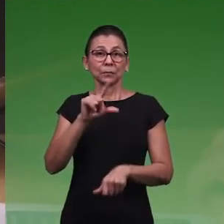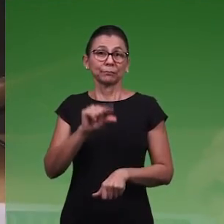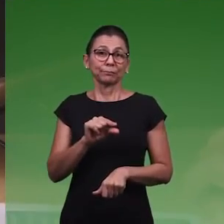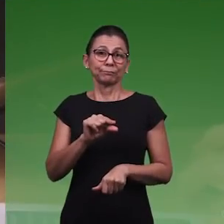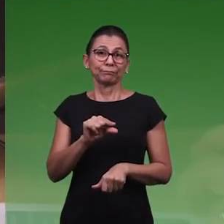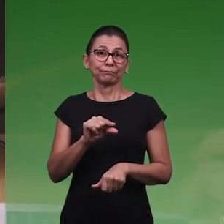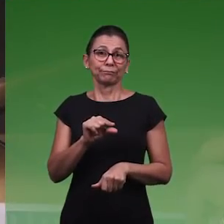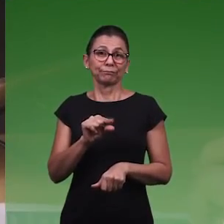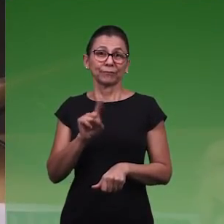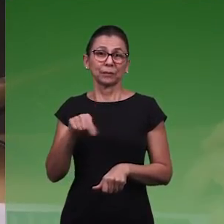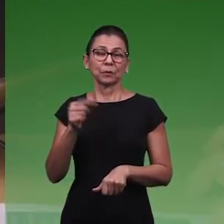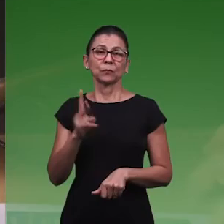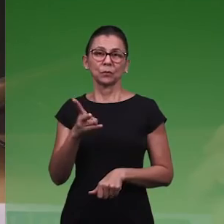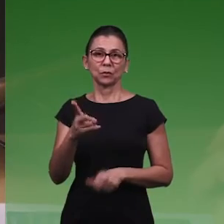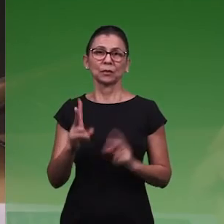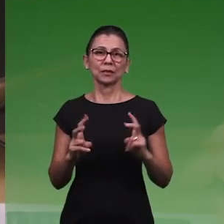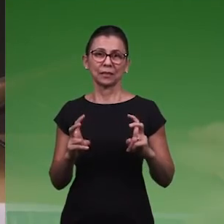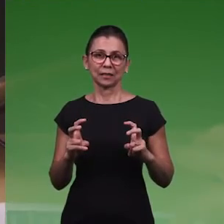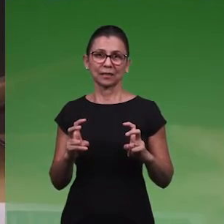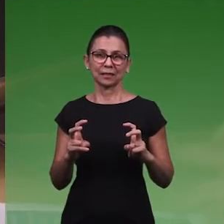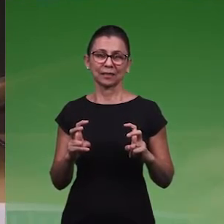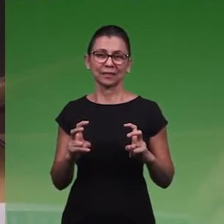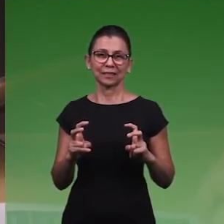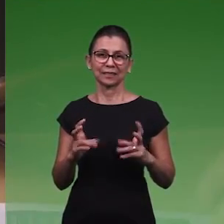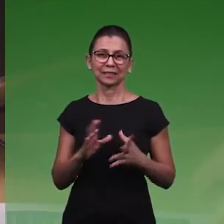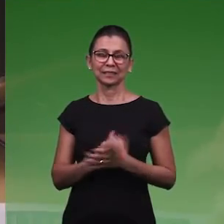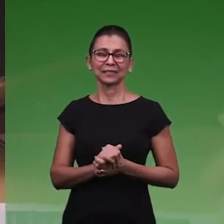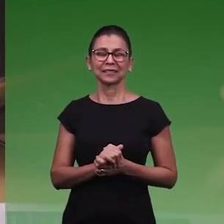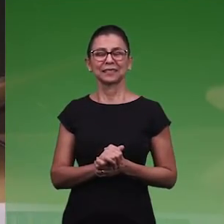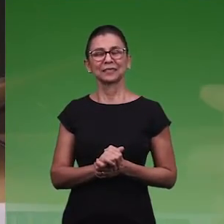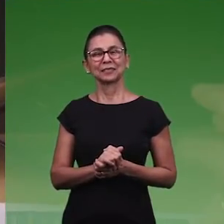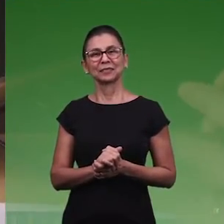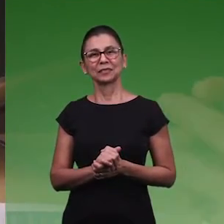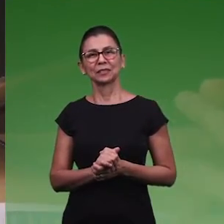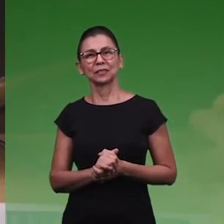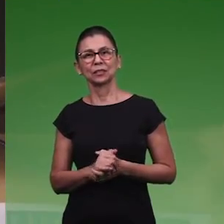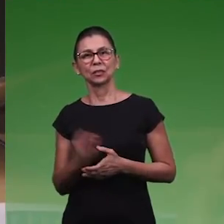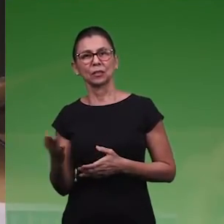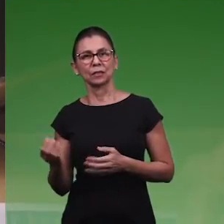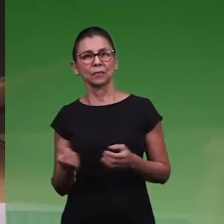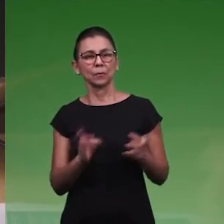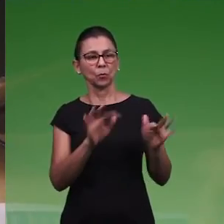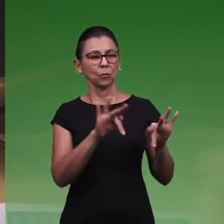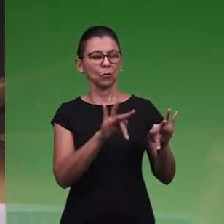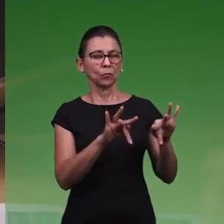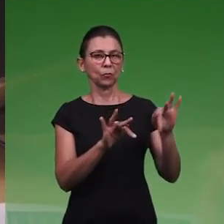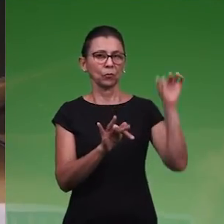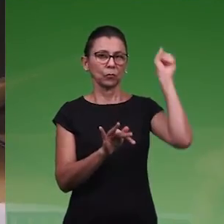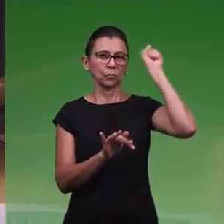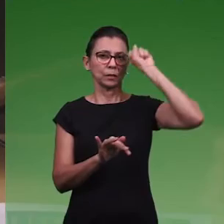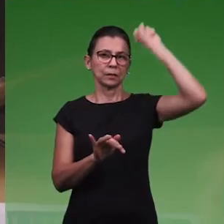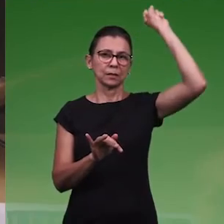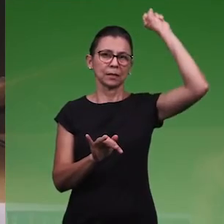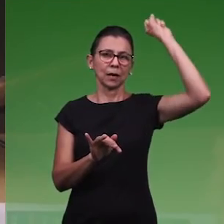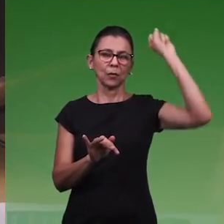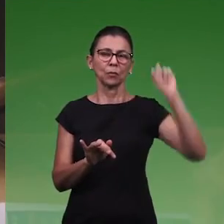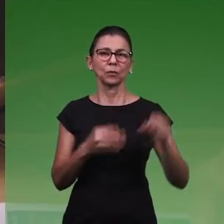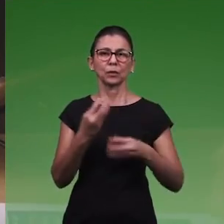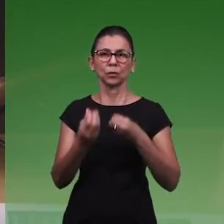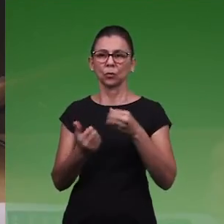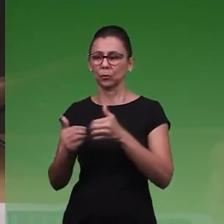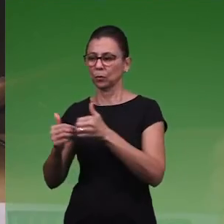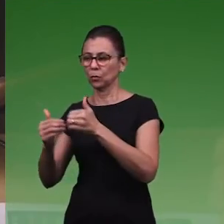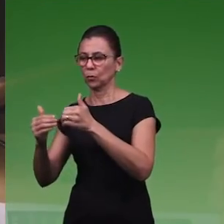nós vamos continuar com esse tema, nós vamos continuar com esse assunto. Nós vimos aqui como terminou Saul e vimos como começou Davi. O fim Exatamente.